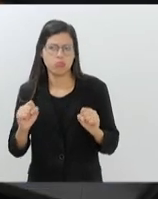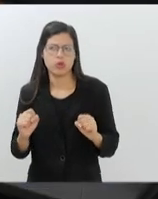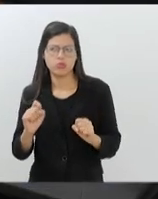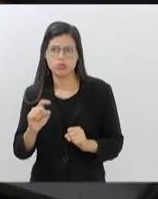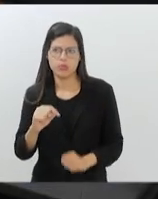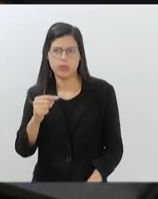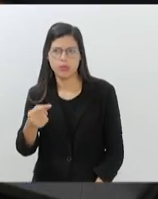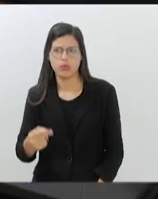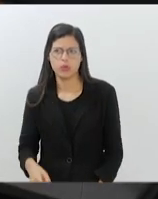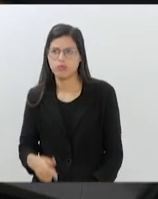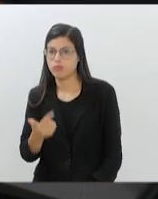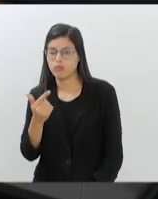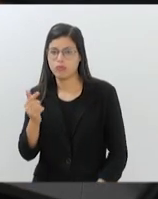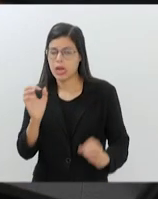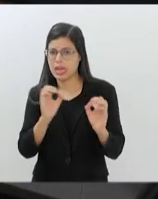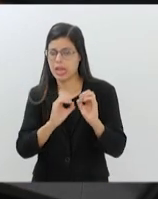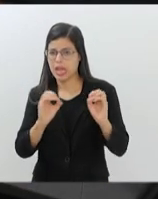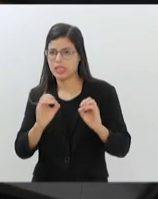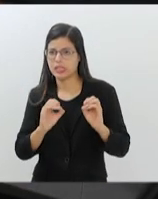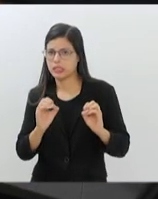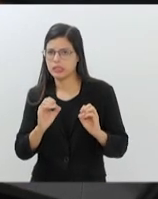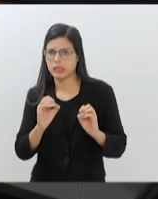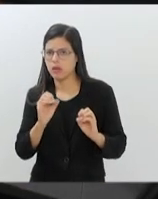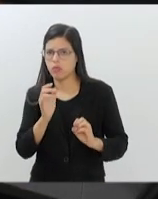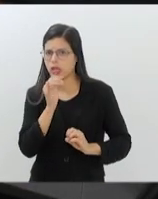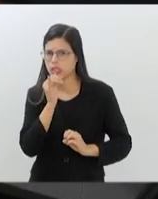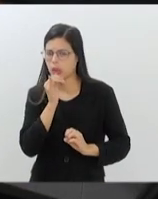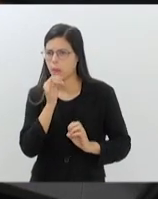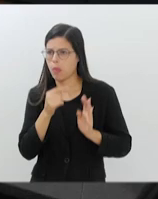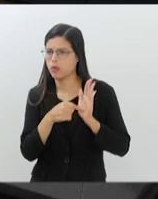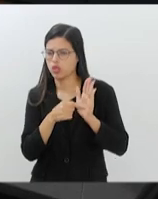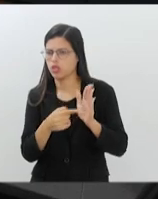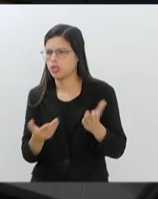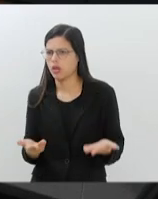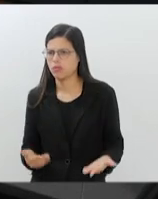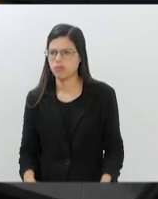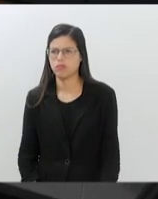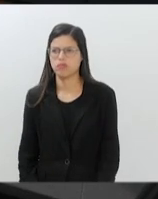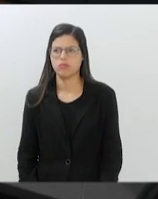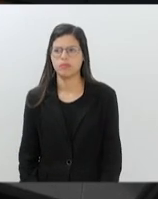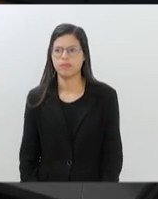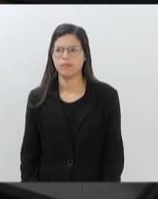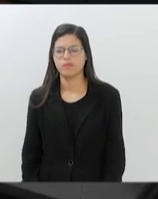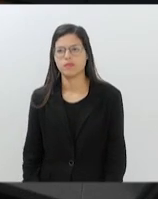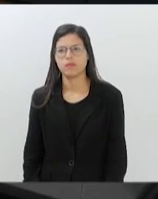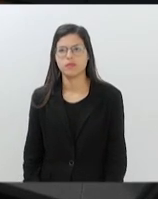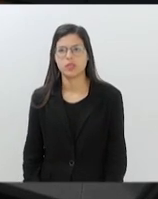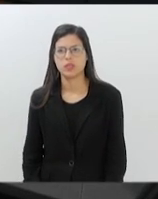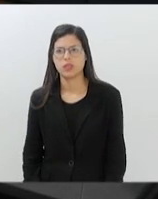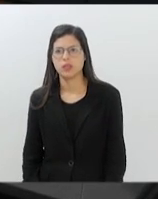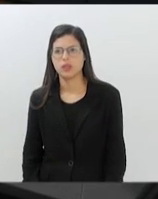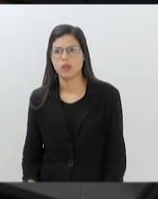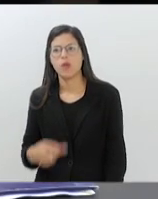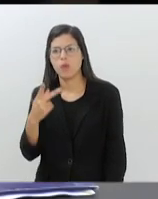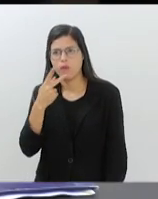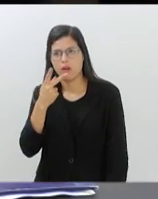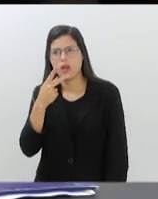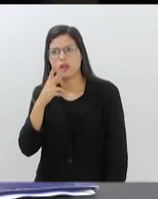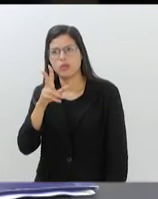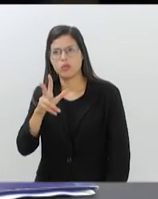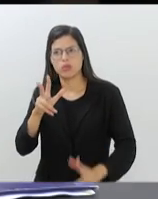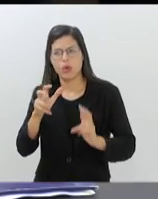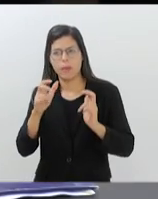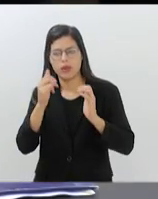nenhum para nos nos exemplificar por exemplo bom mencionei aqui h pouco uma campanha de vacina